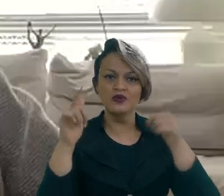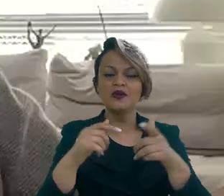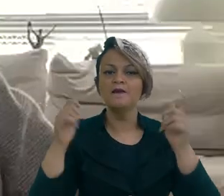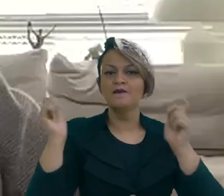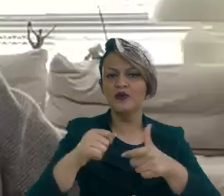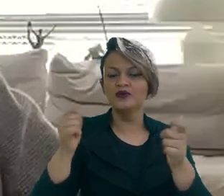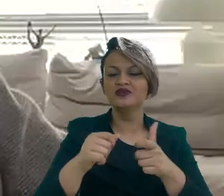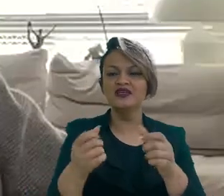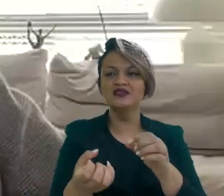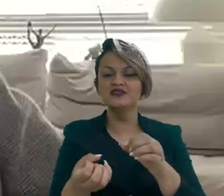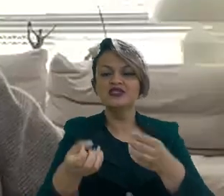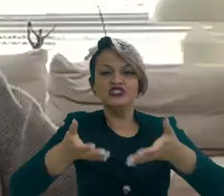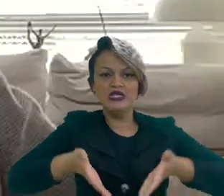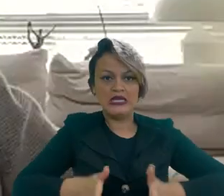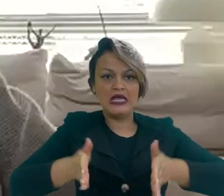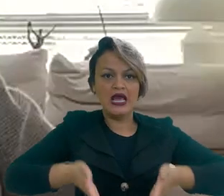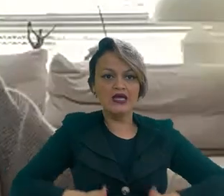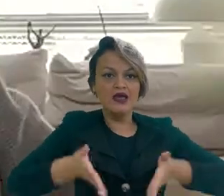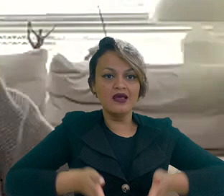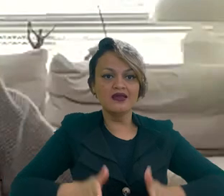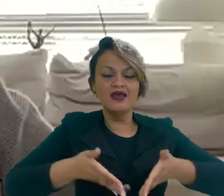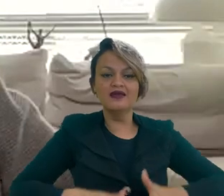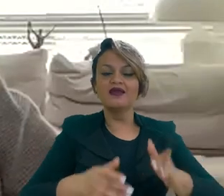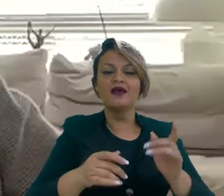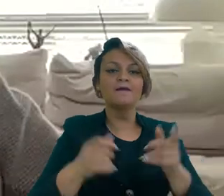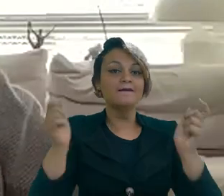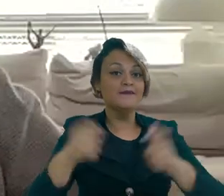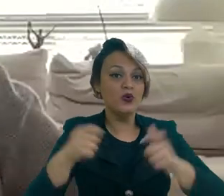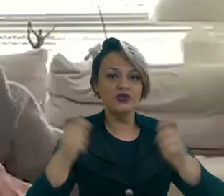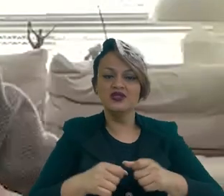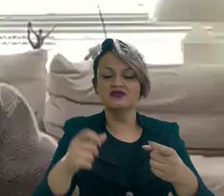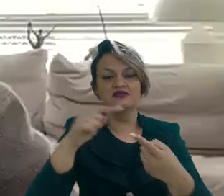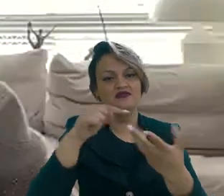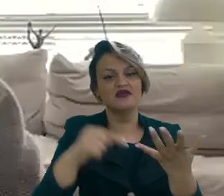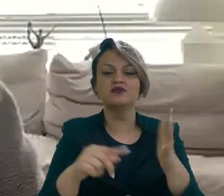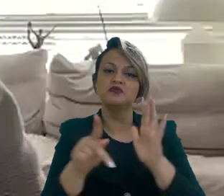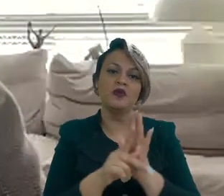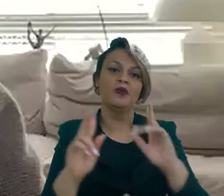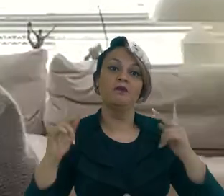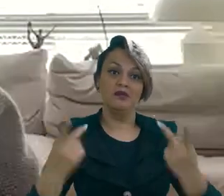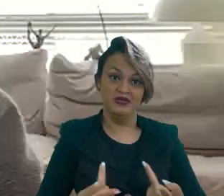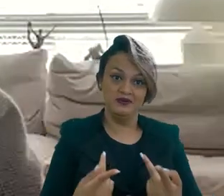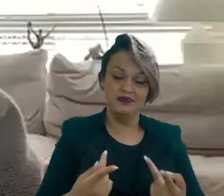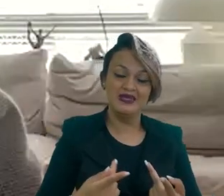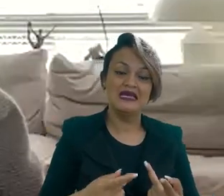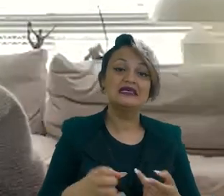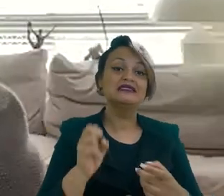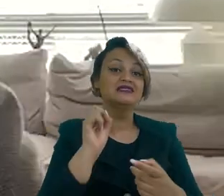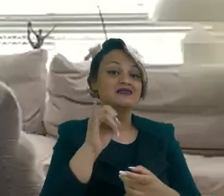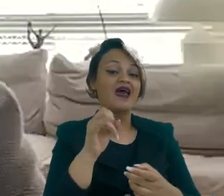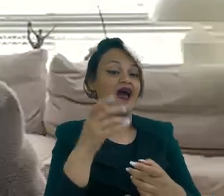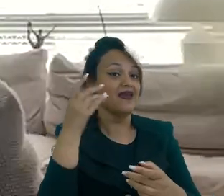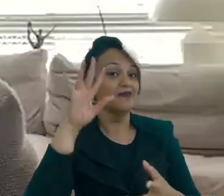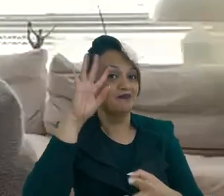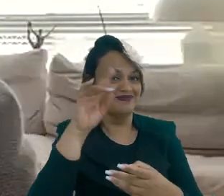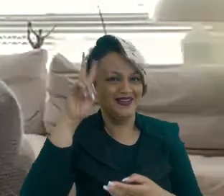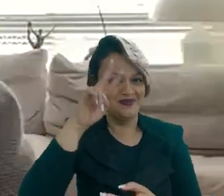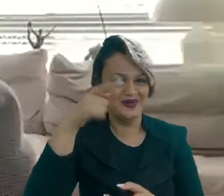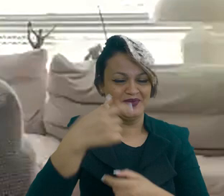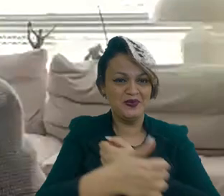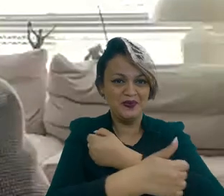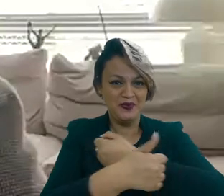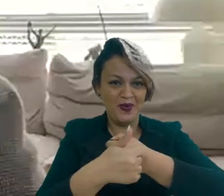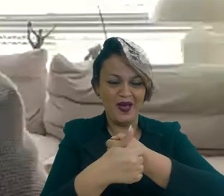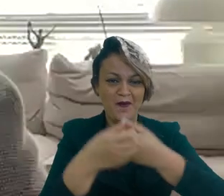ambulatória potência procriativa são várias potências da nossa humanidade quando há